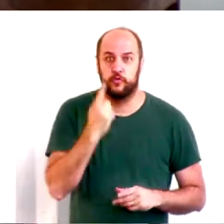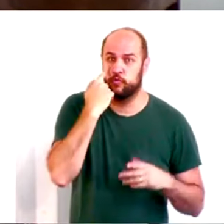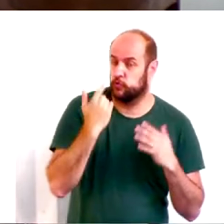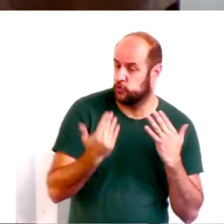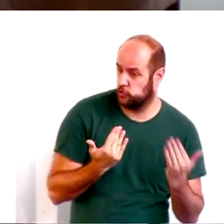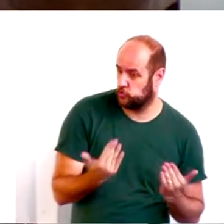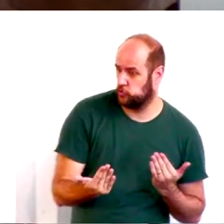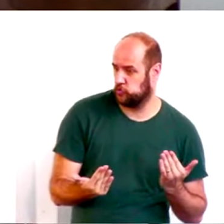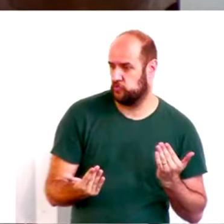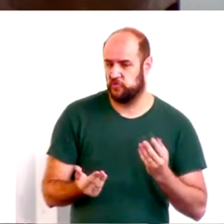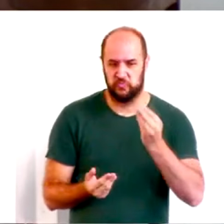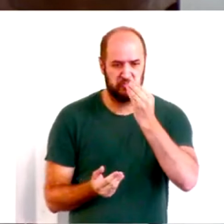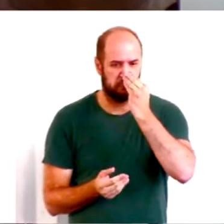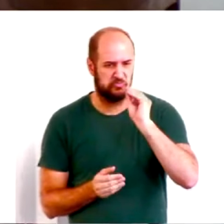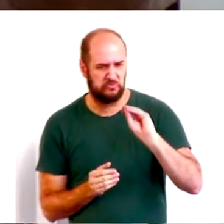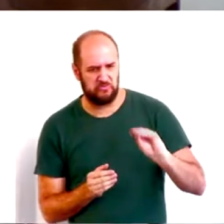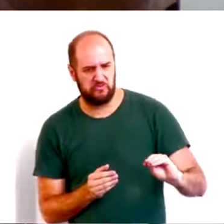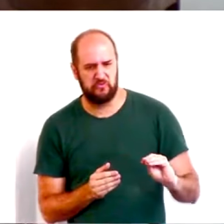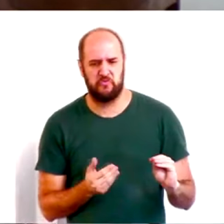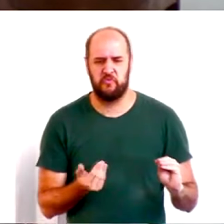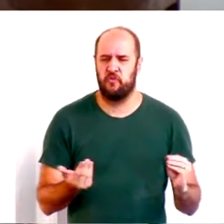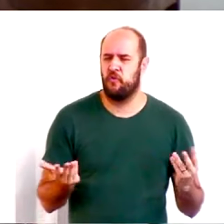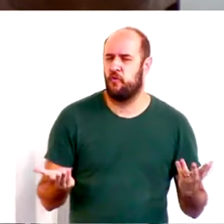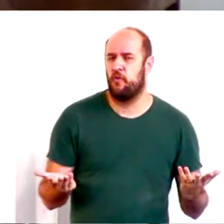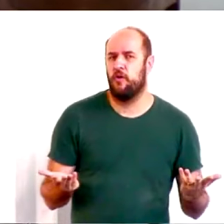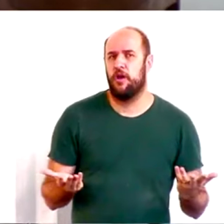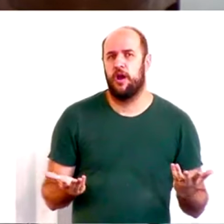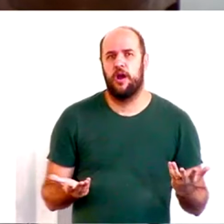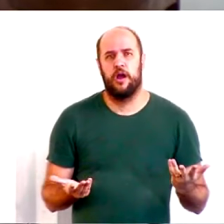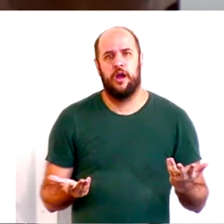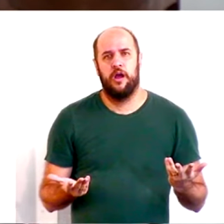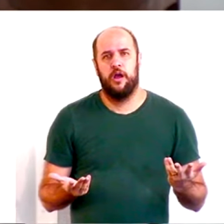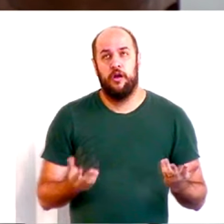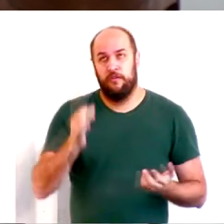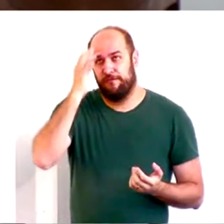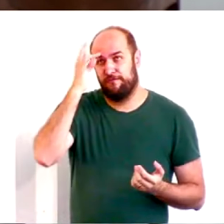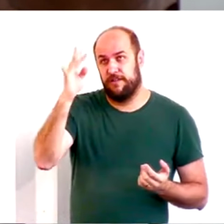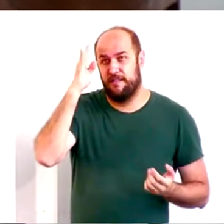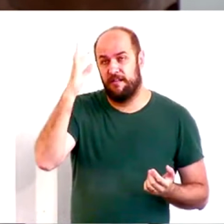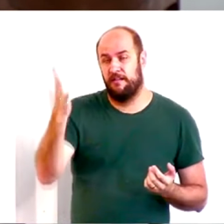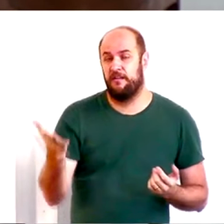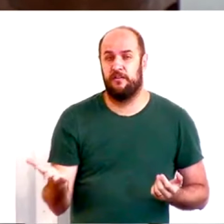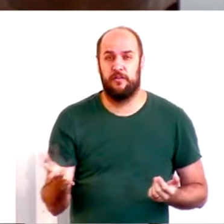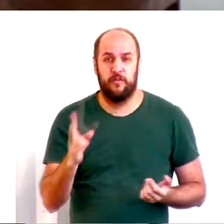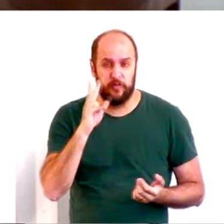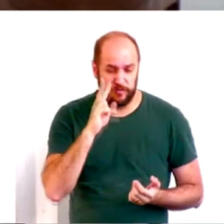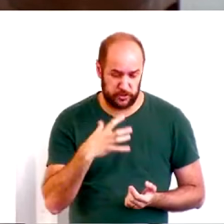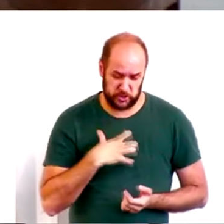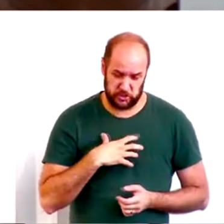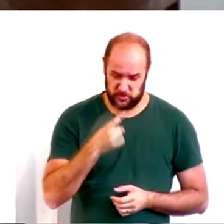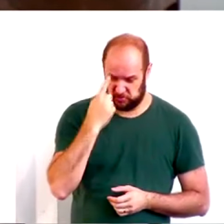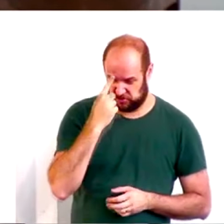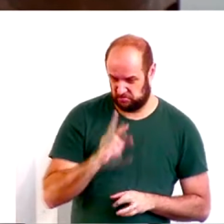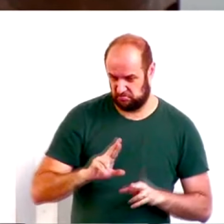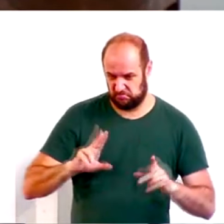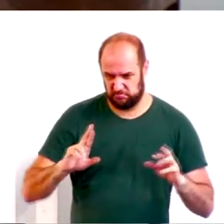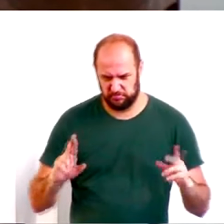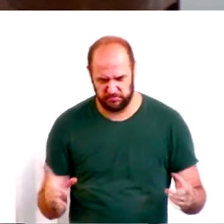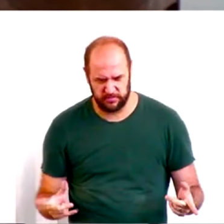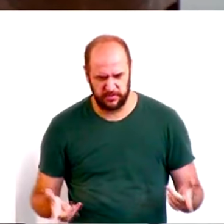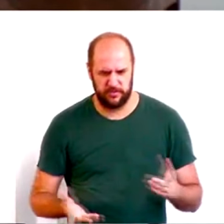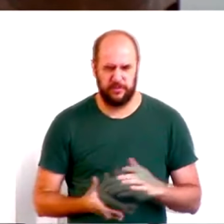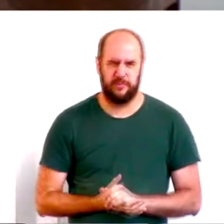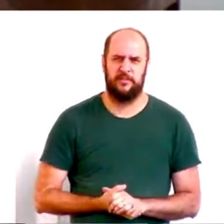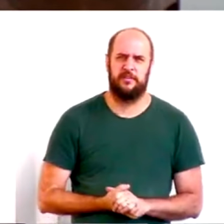você vê objeções você vê filosofias você vê formas de pensar você vê subjetivismo